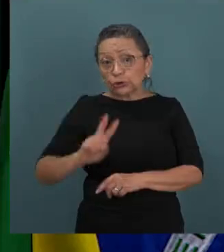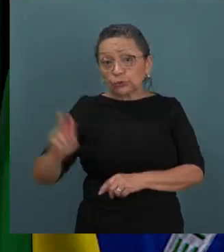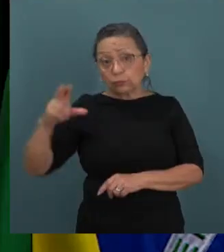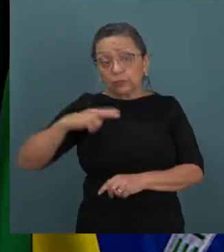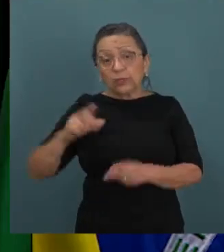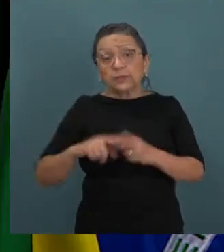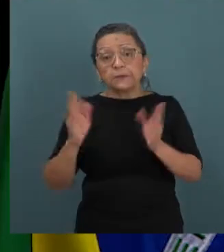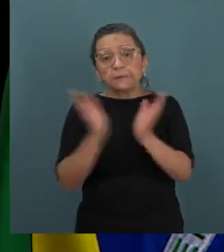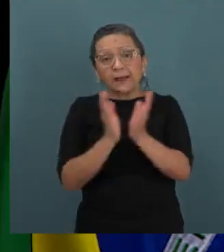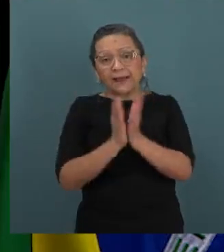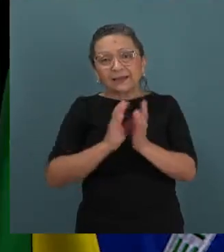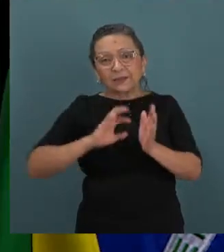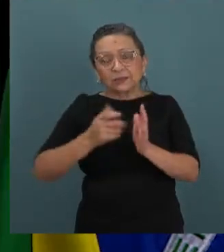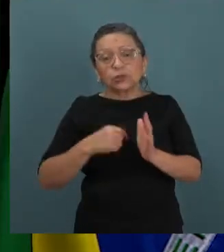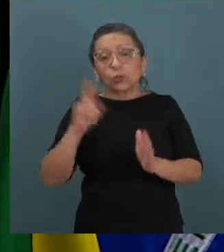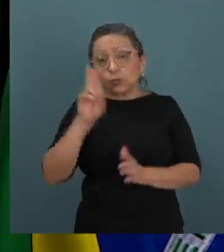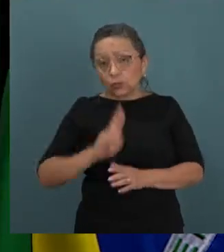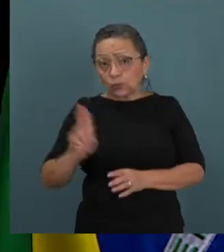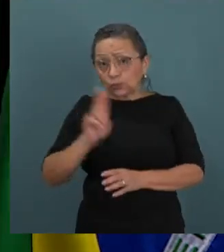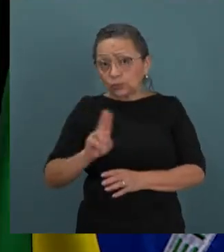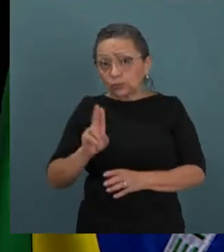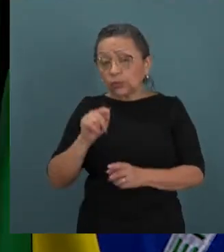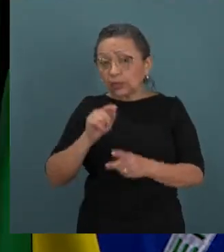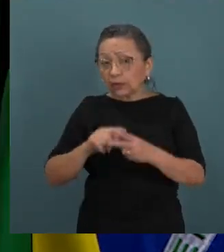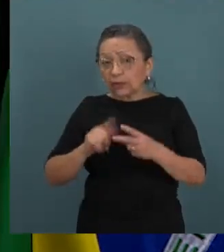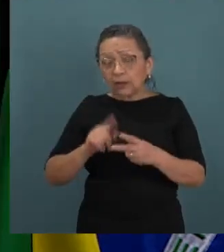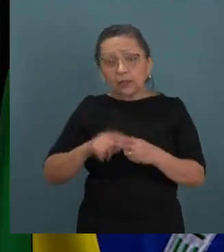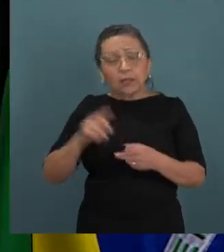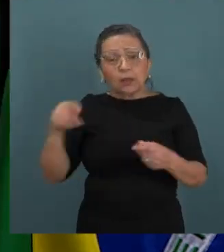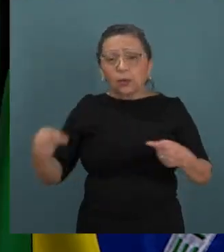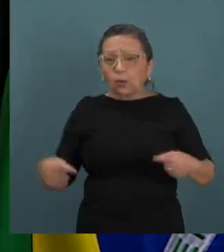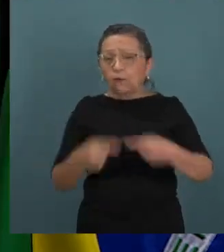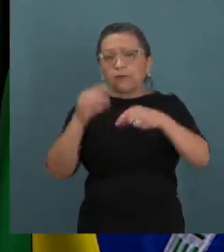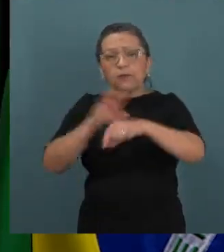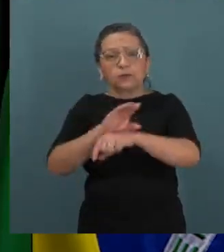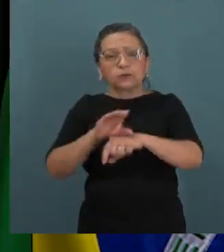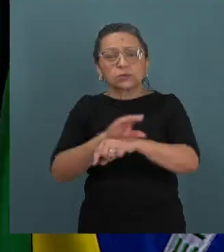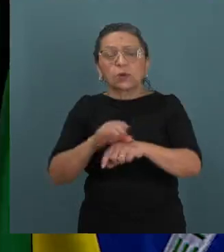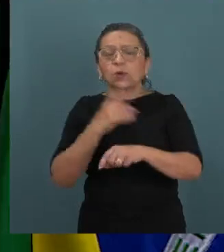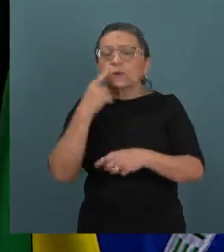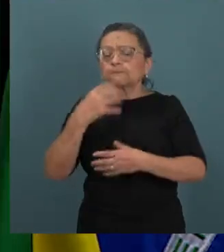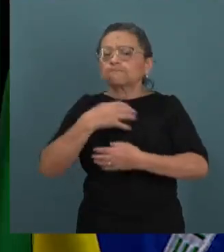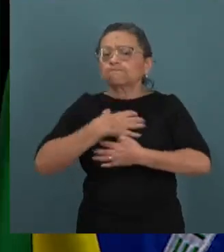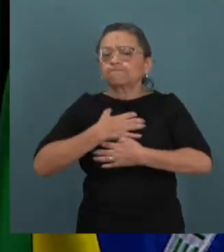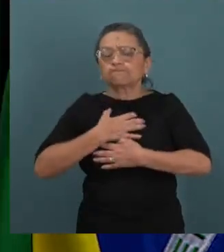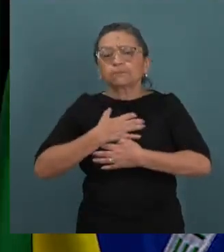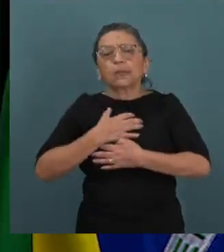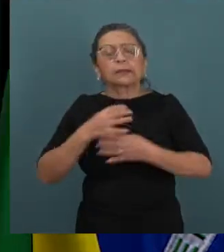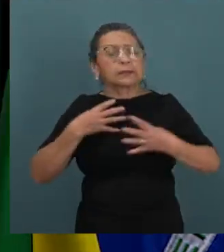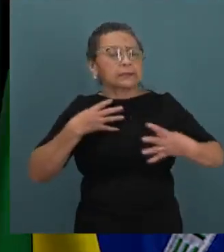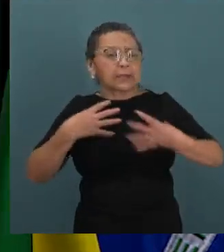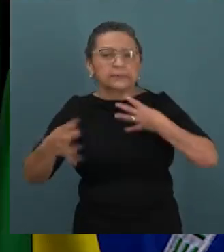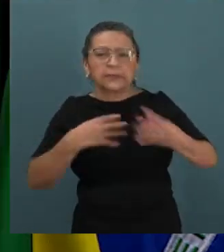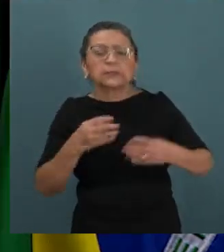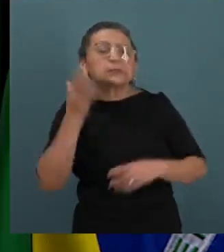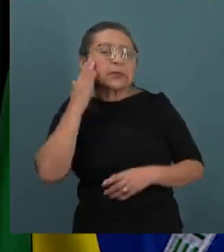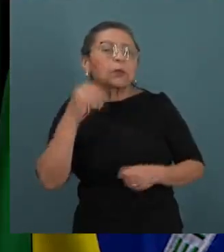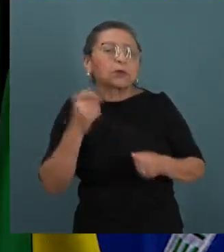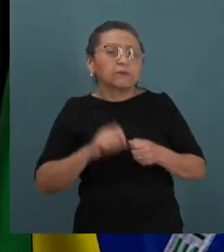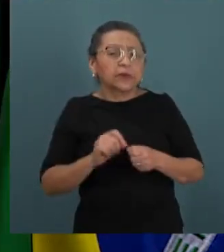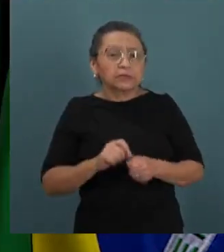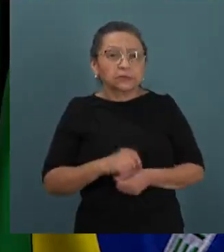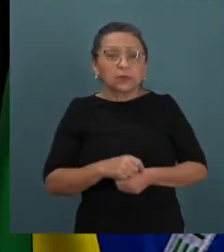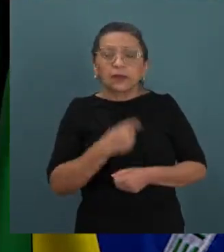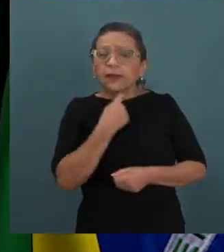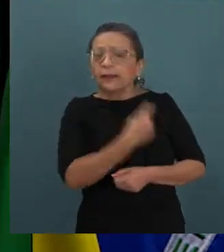bancada, que são as estritamente constitucionais, com o maior nível de transparência. Sabe o que é que eu faço?